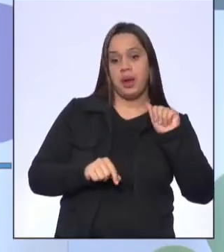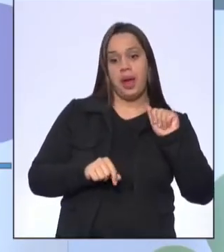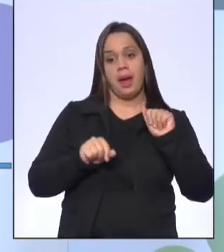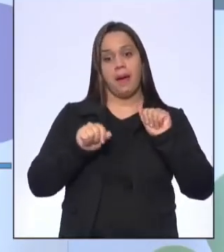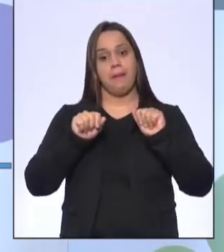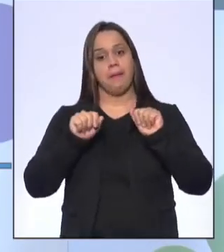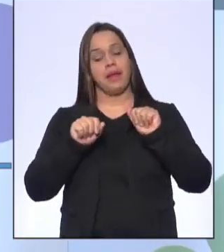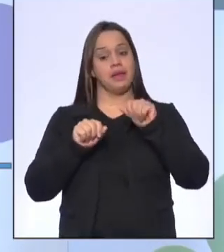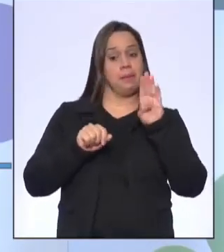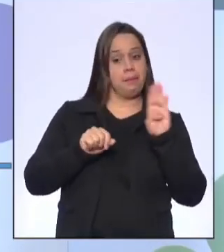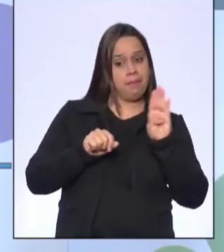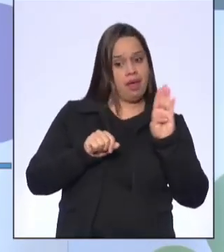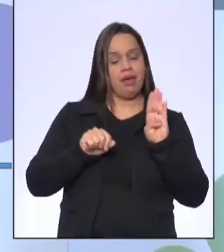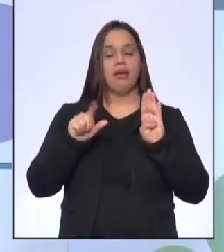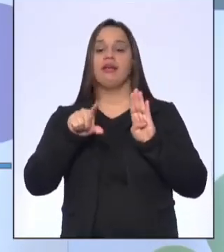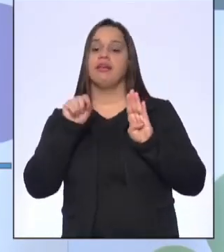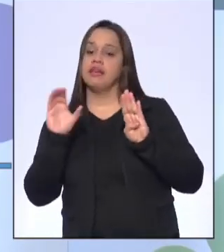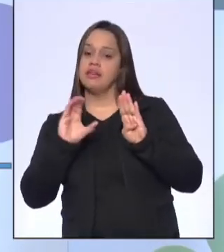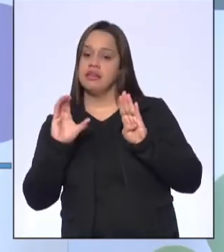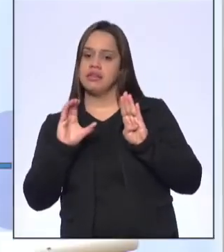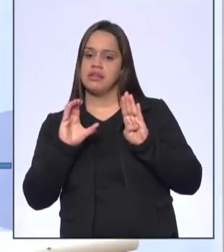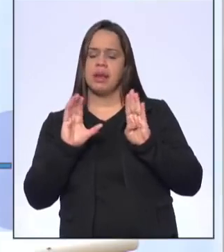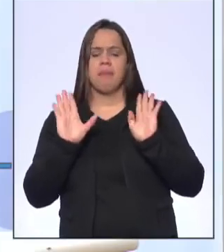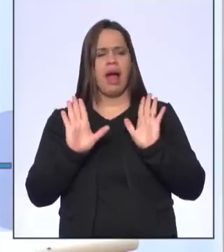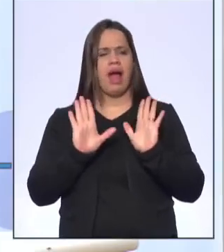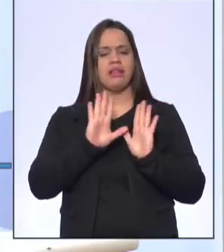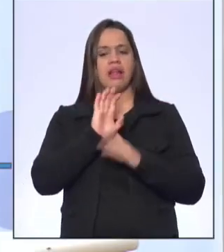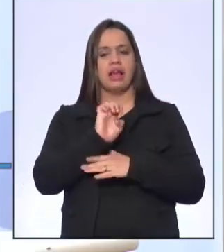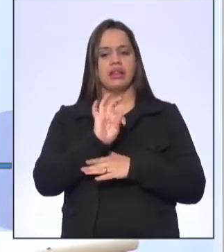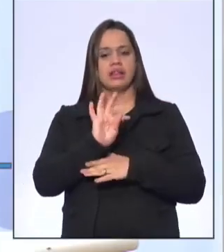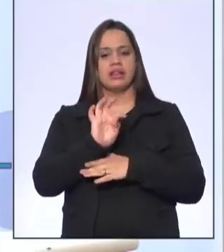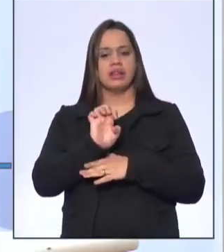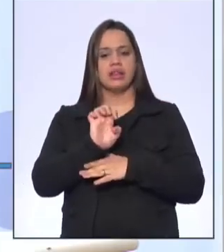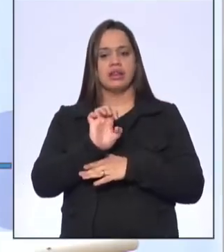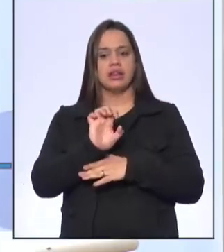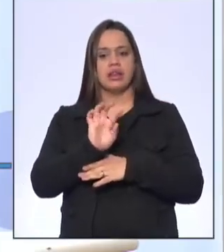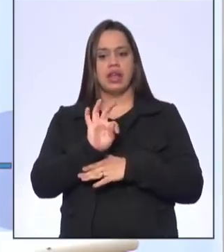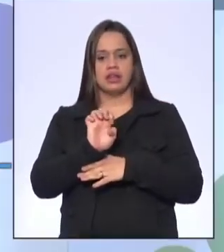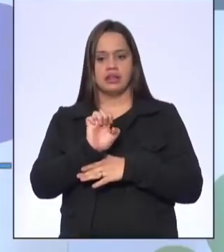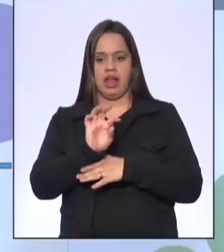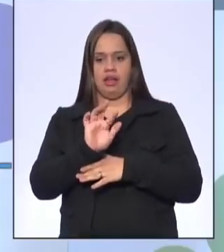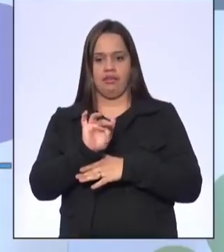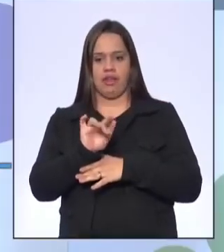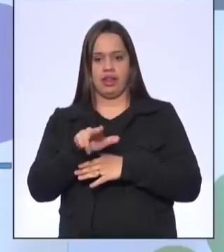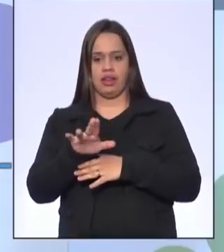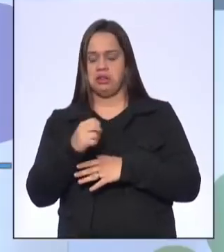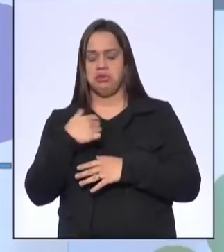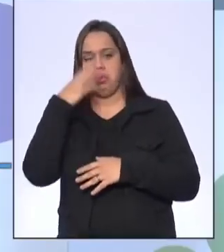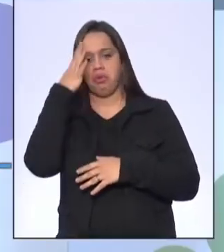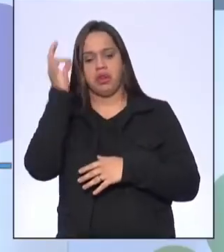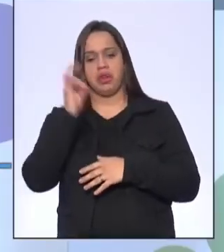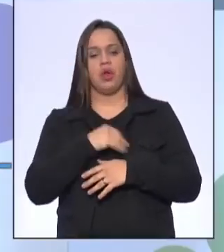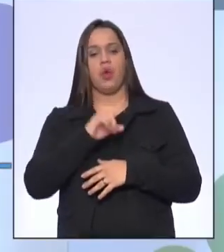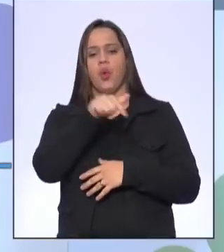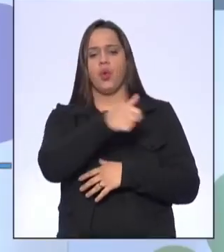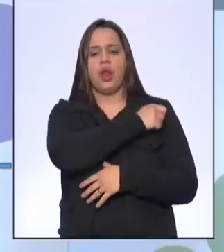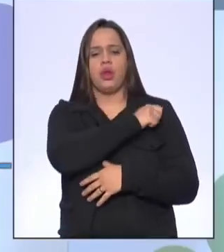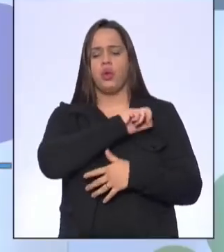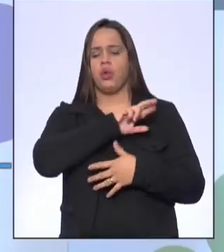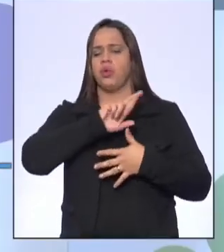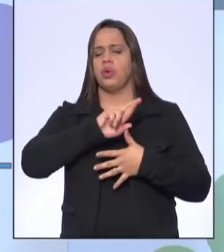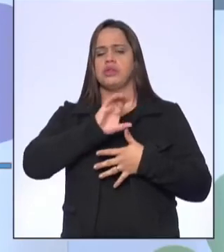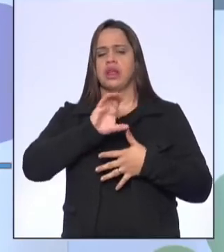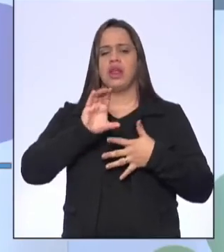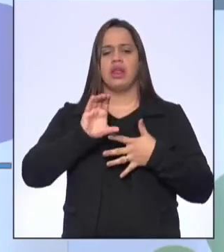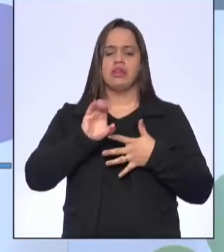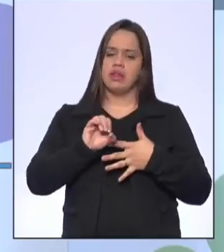Stephanie, por exemplo, ela não está entendendo, Jonas. Tá, vamos tentar solucionar o problema, né? A Luísa falou resposta C, assim como o Guilherme, o Rafael, a Vitória,